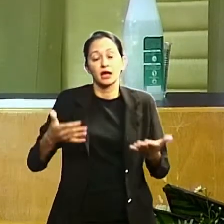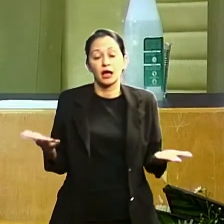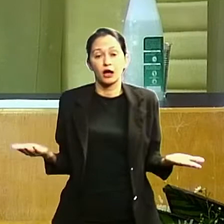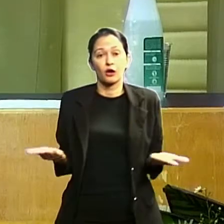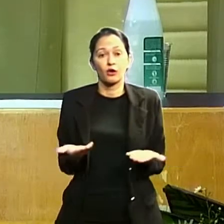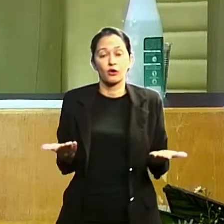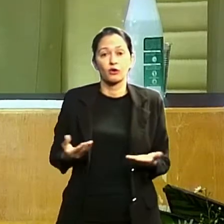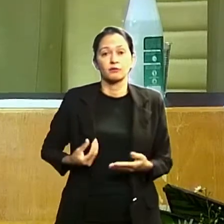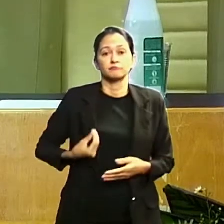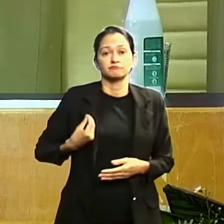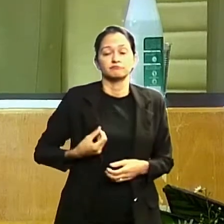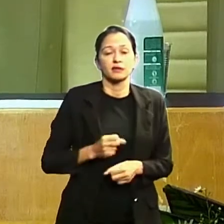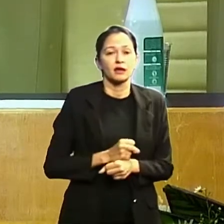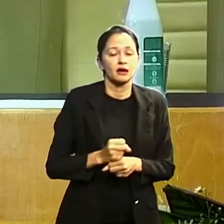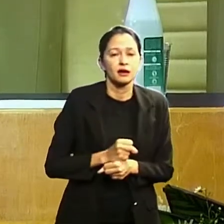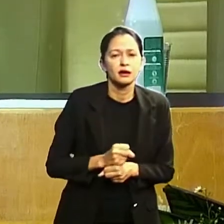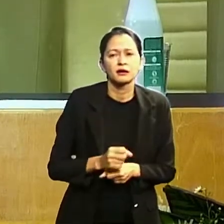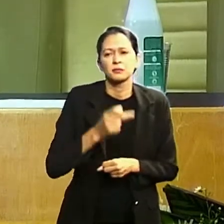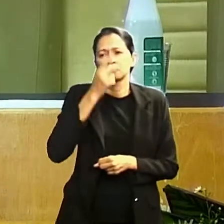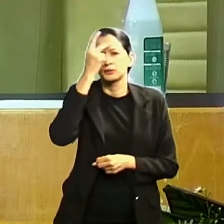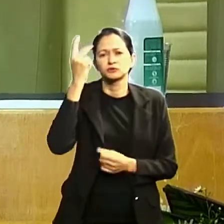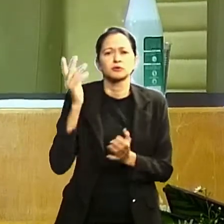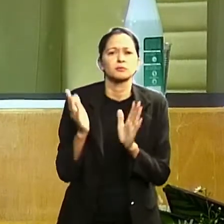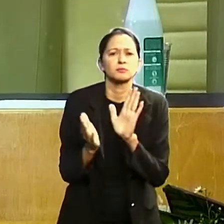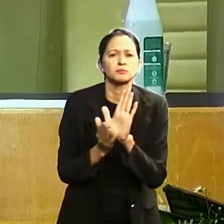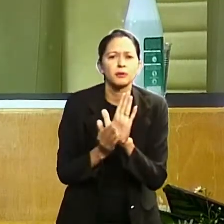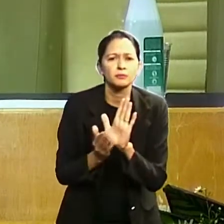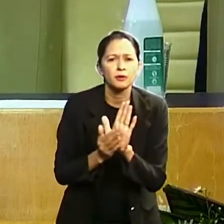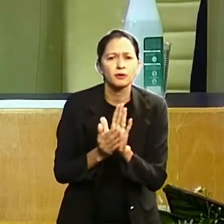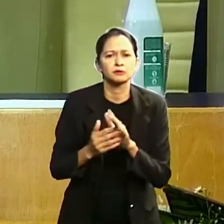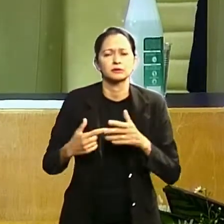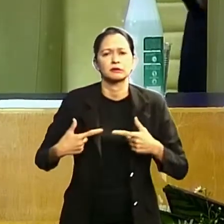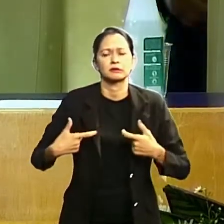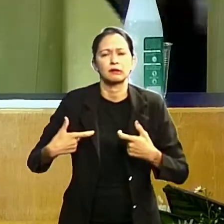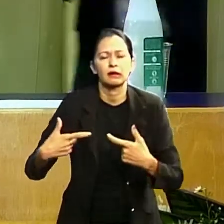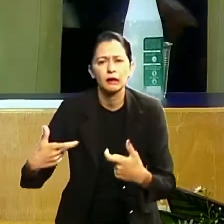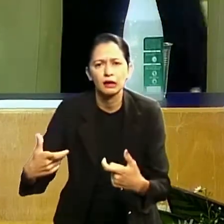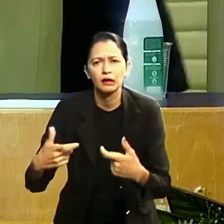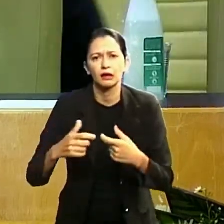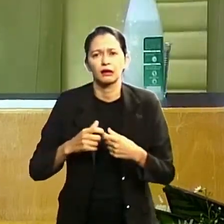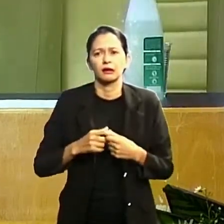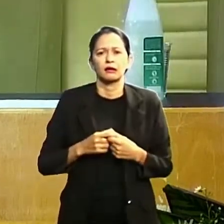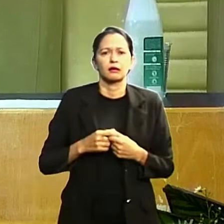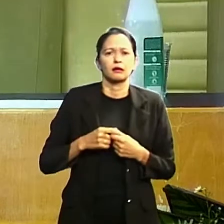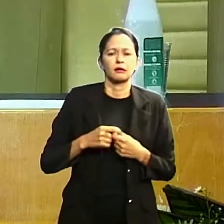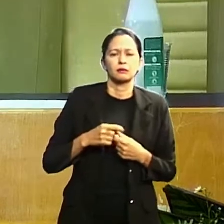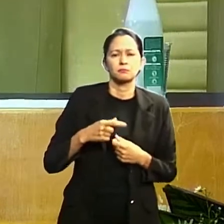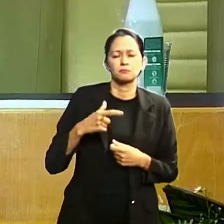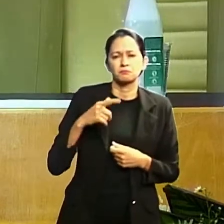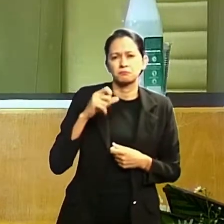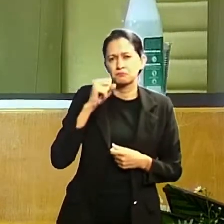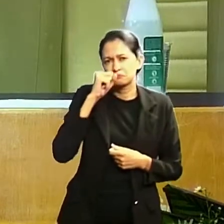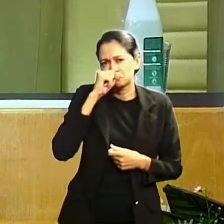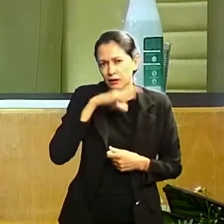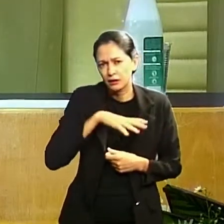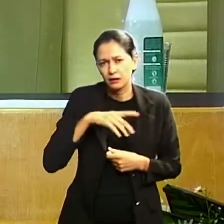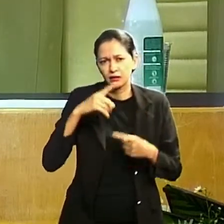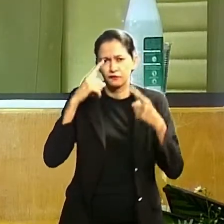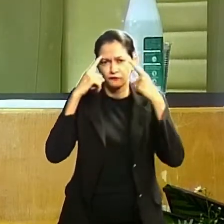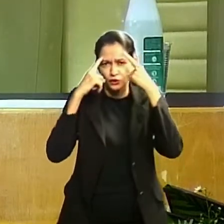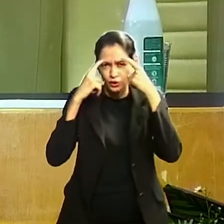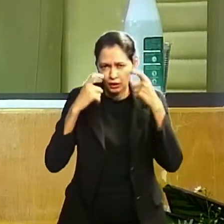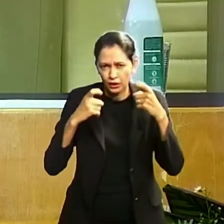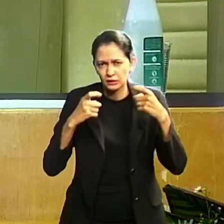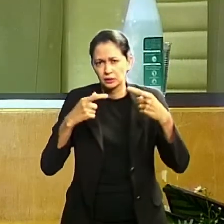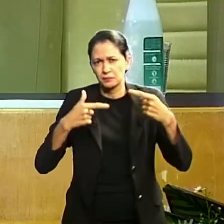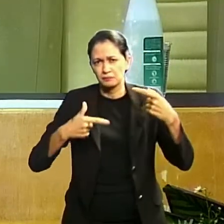pessoas fomentam guerra, onde pessoas por incupidez financeira matam, assassinam